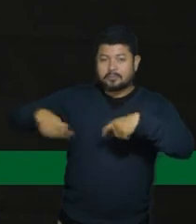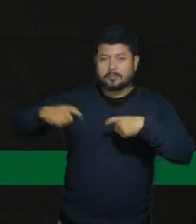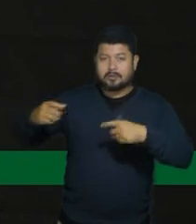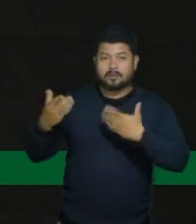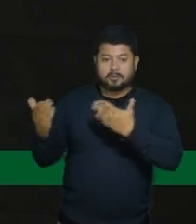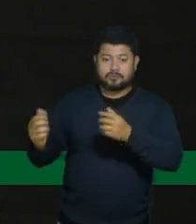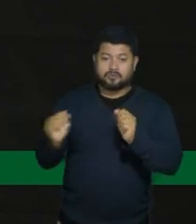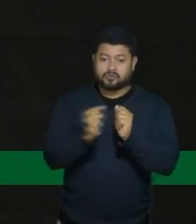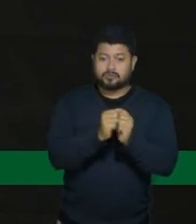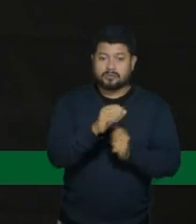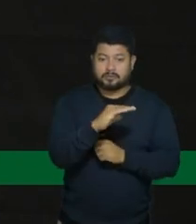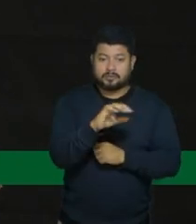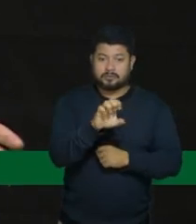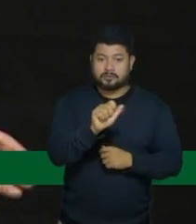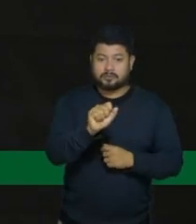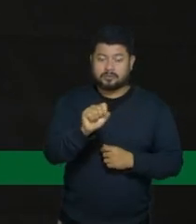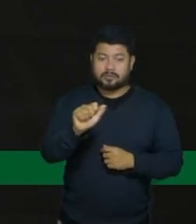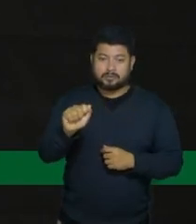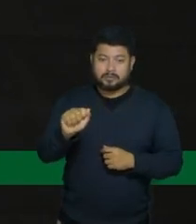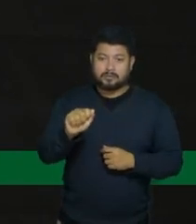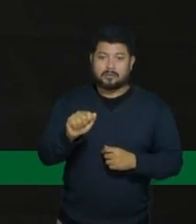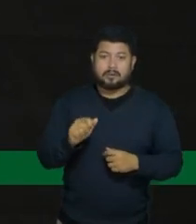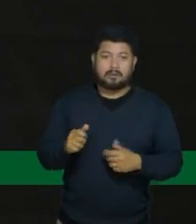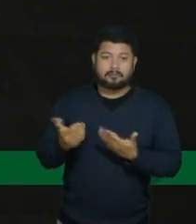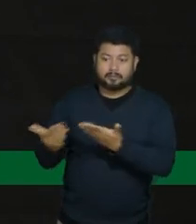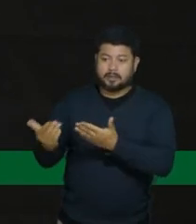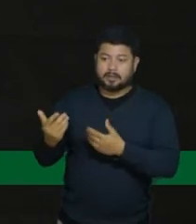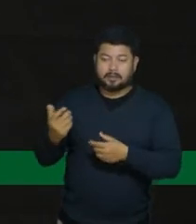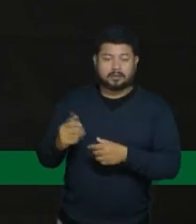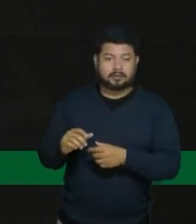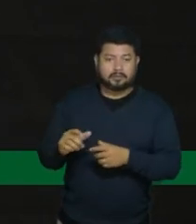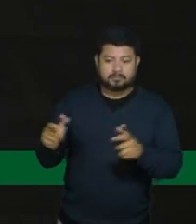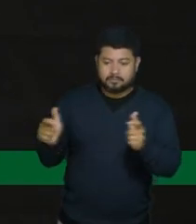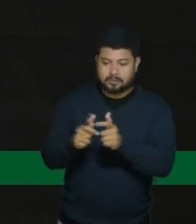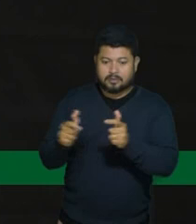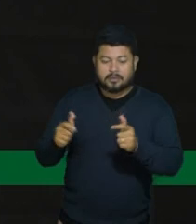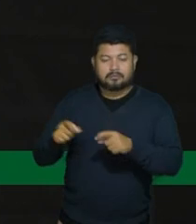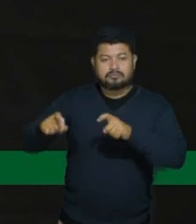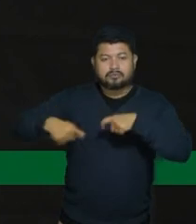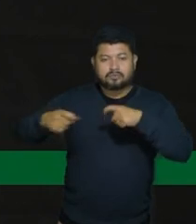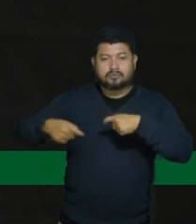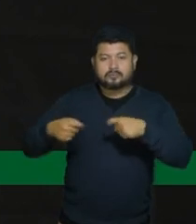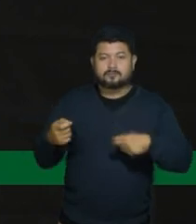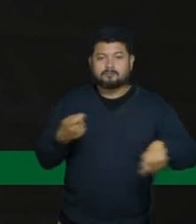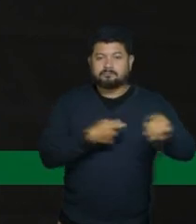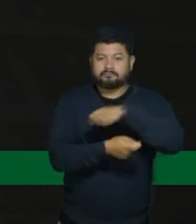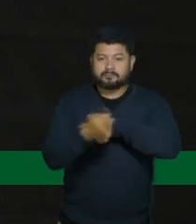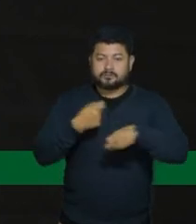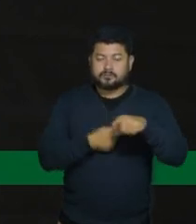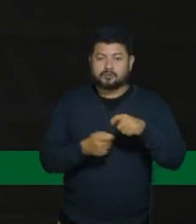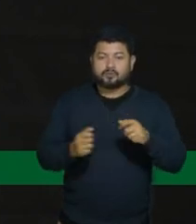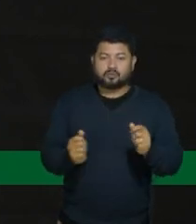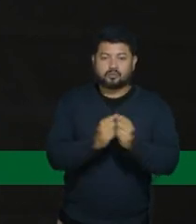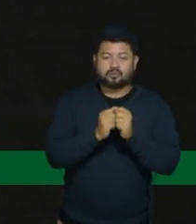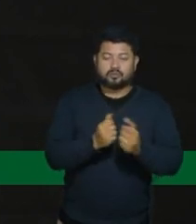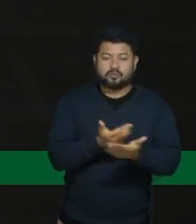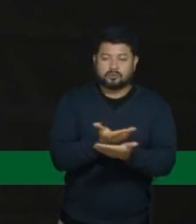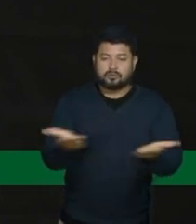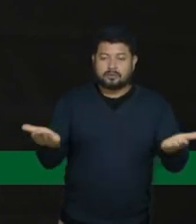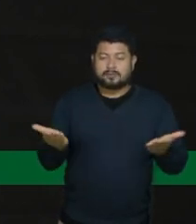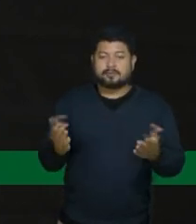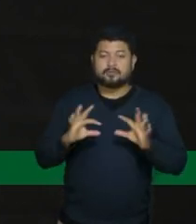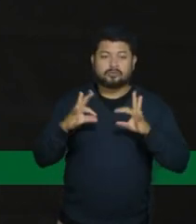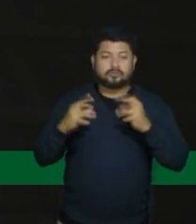agricultor, pequeno agricultor, pudesse comercializar diretamente com as pessoas do munícipe toda a sua